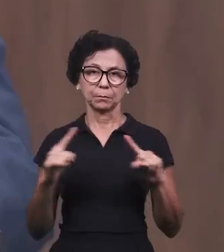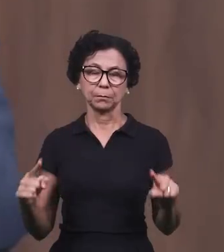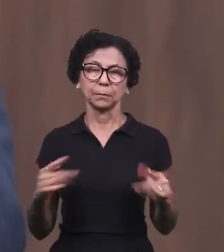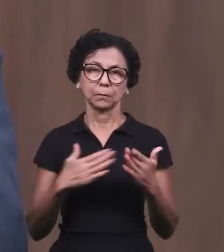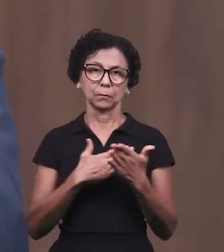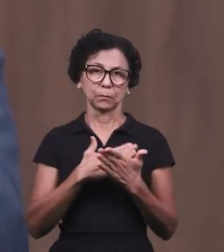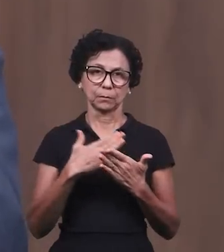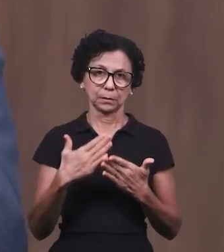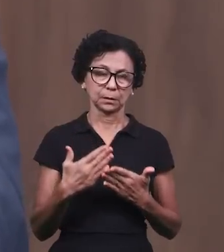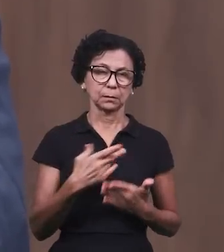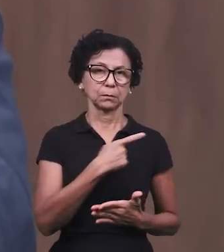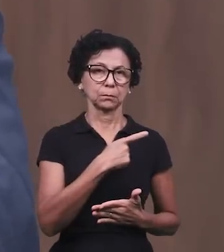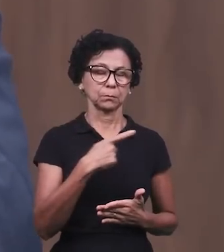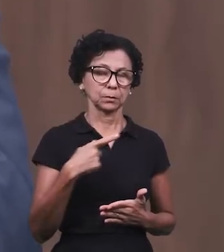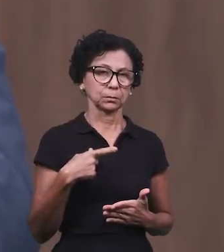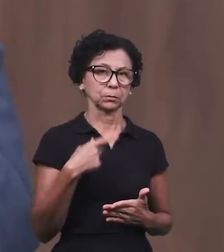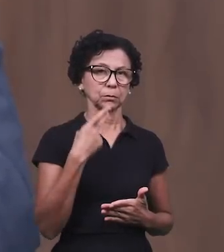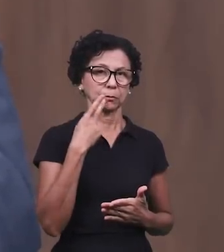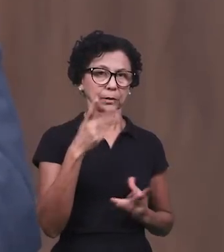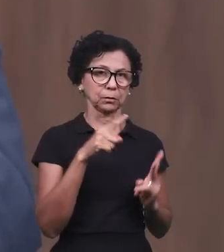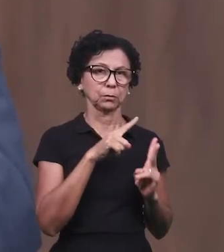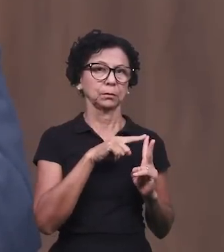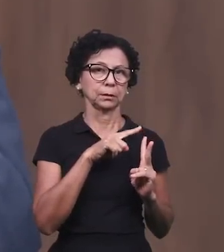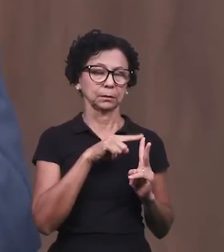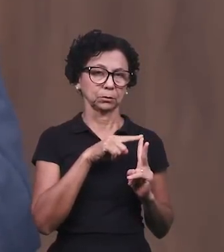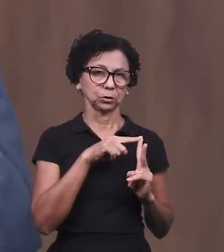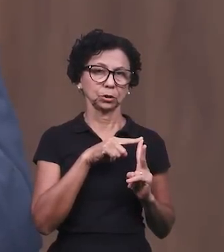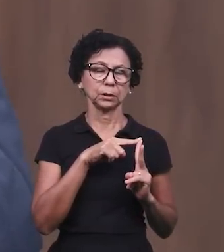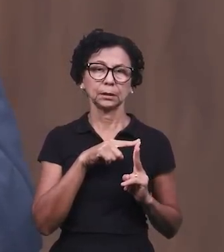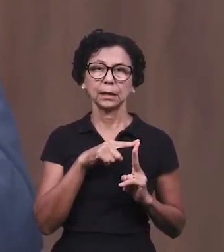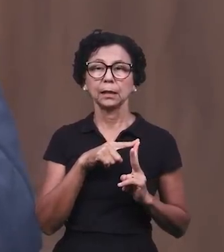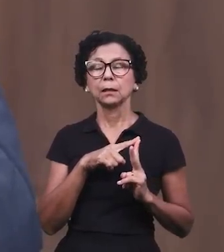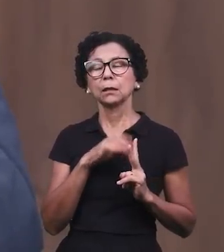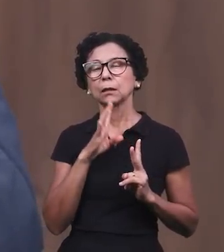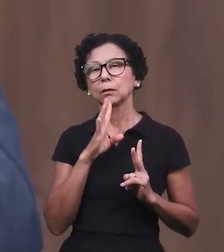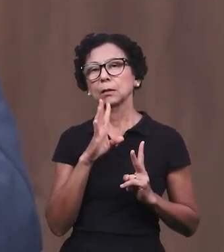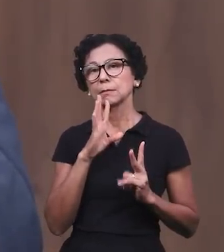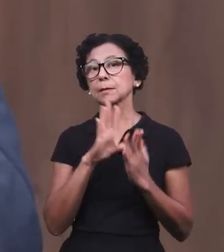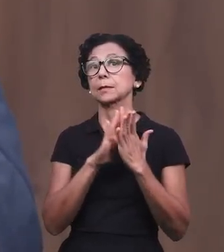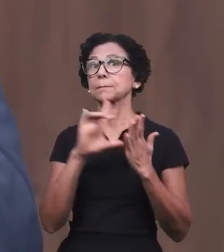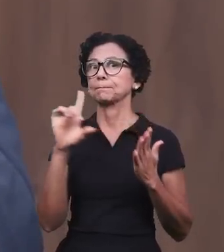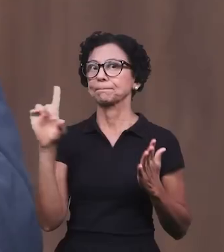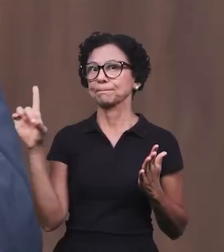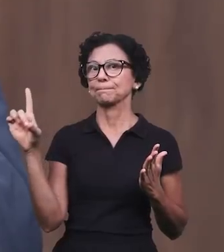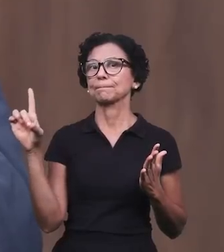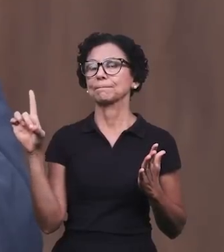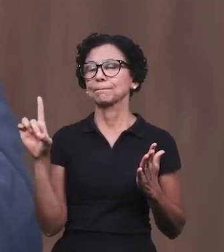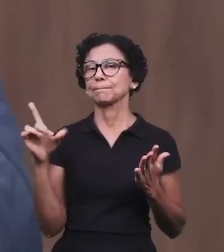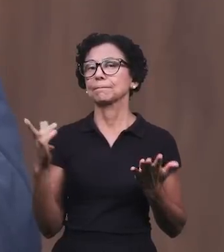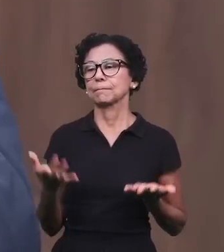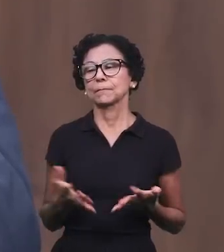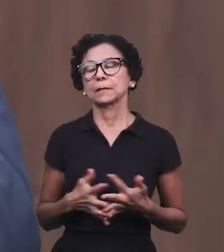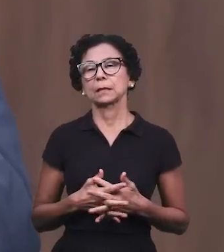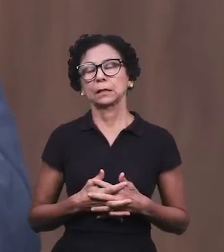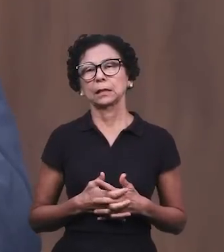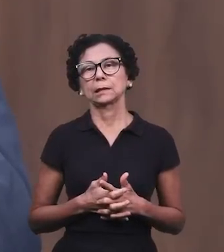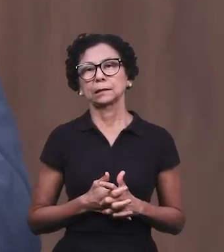que o pastor Alexandre está falando, que é muito importante, é conhecer a palavra.